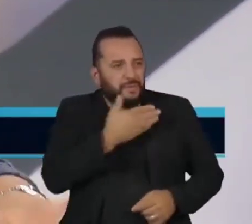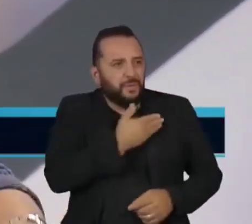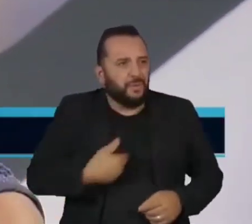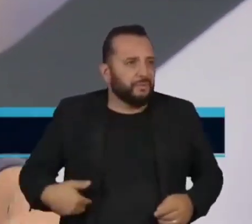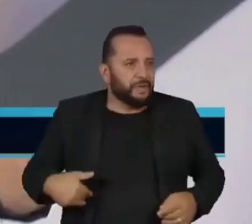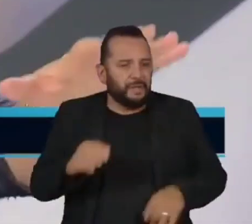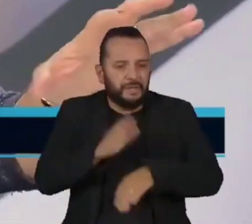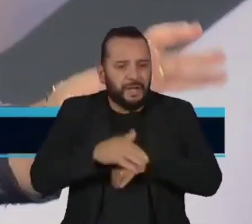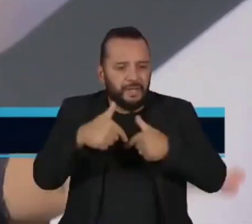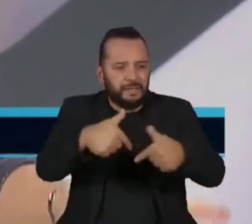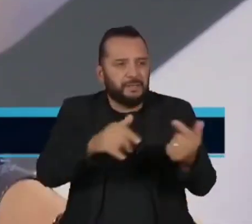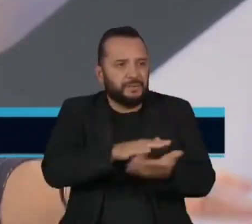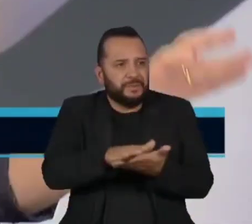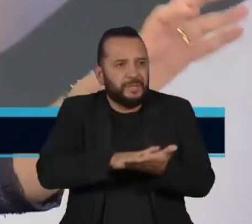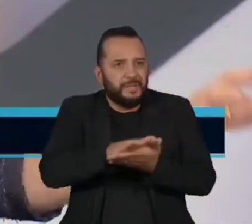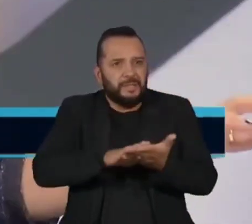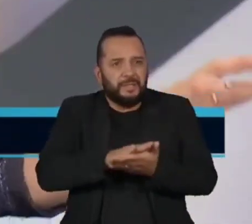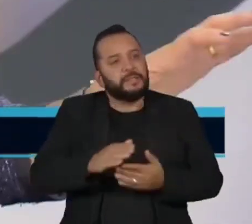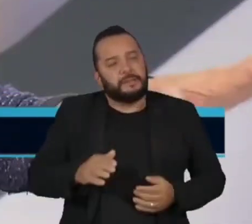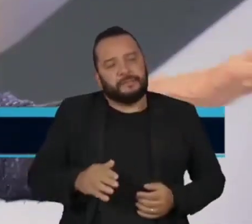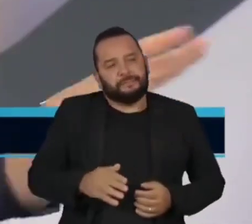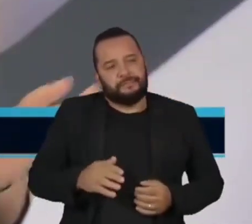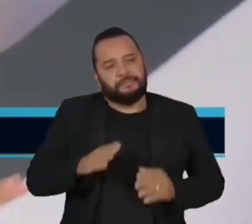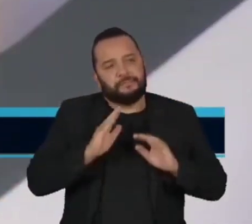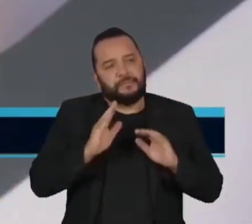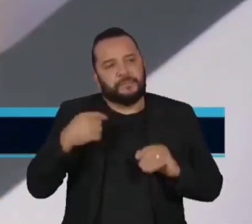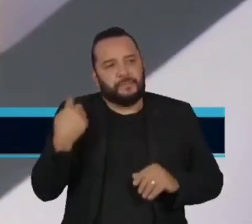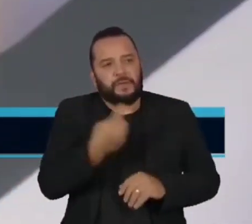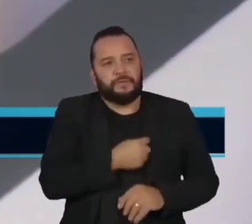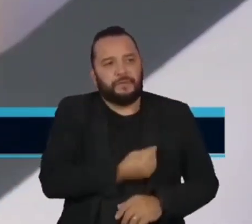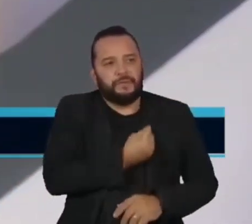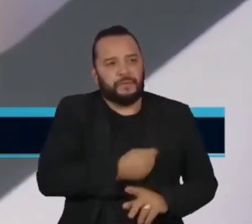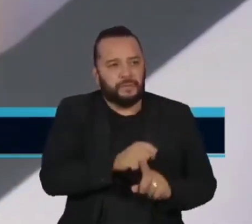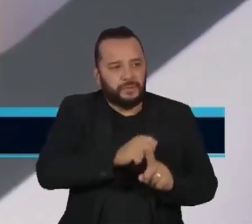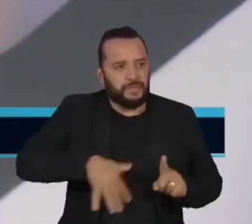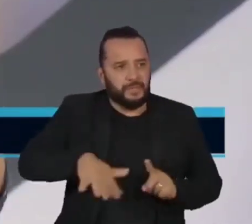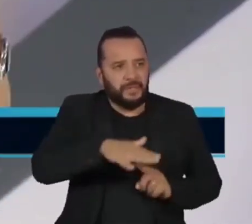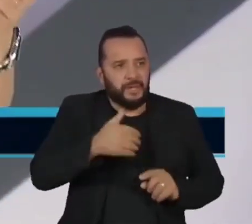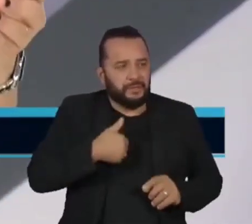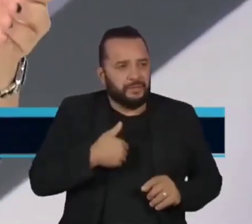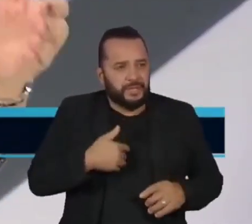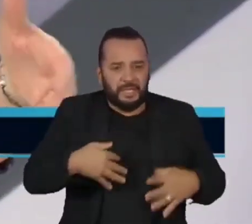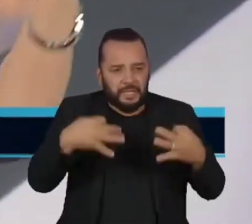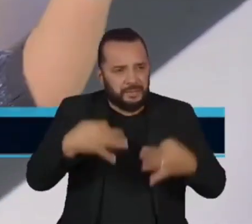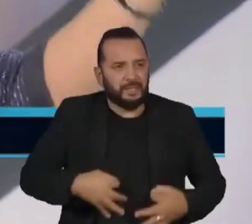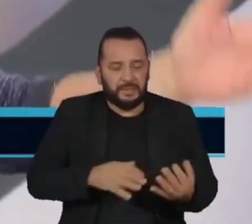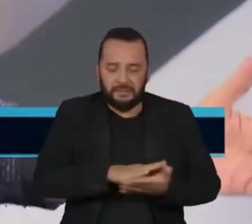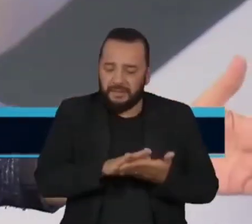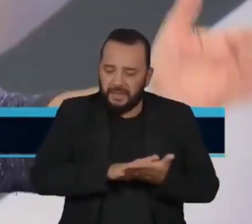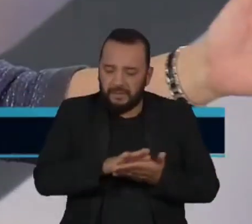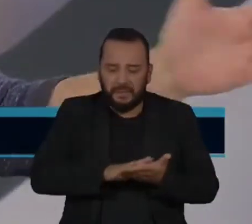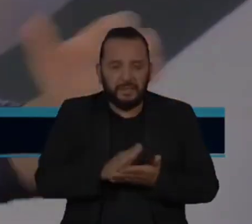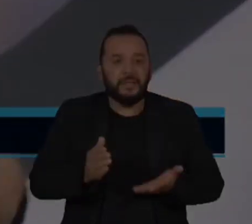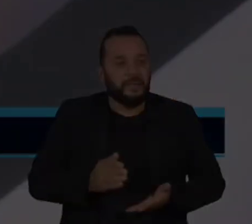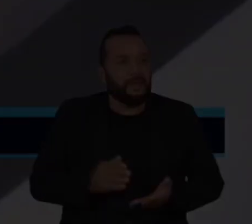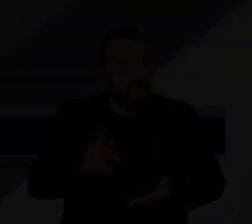para explorar e para negar a perspectiva de que vivemos uma sociedade civilizada. A anomia é o império da barbárie.